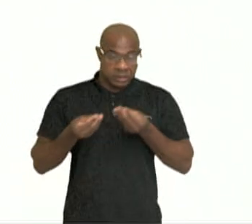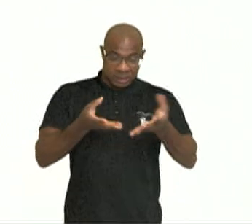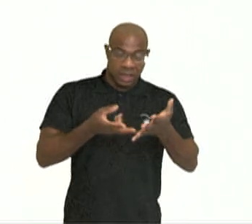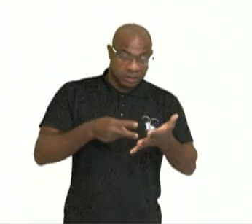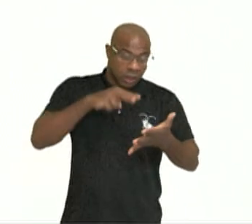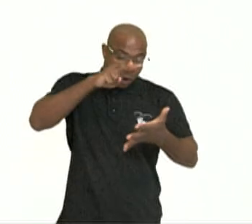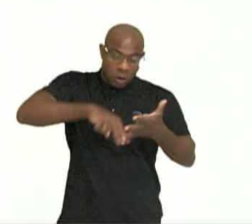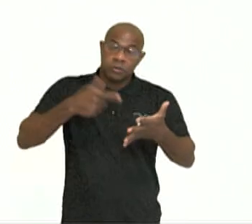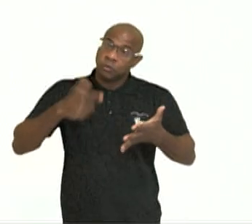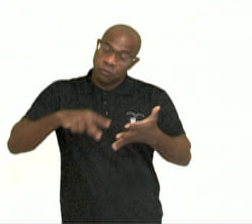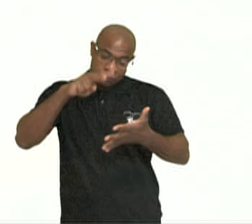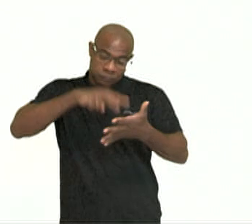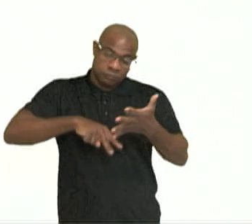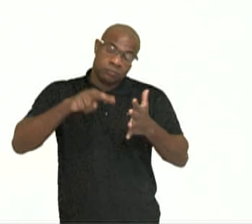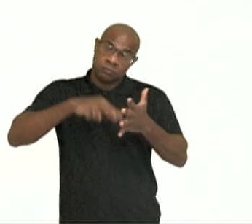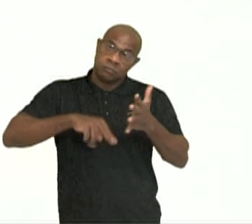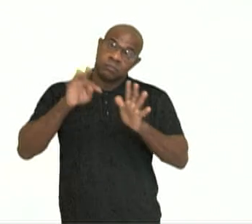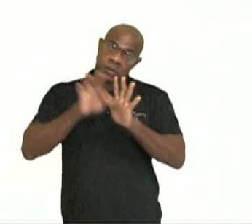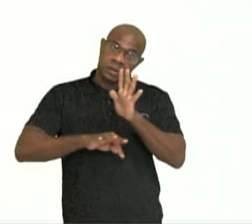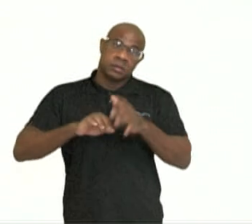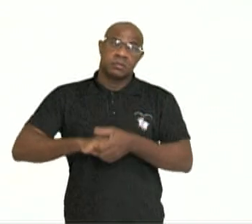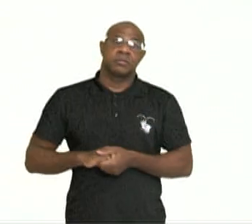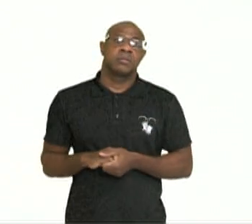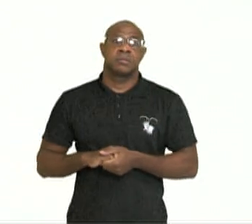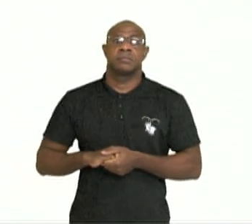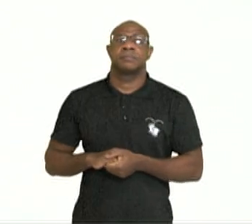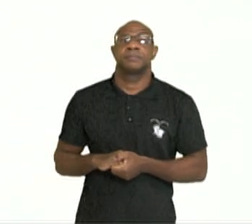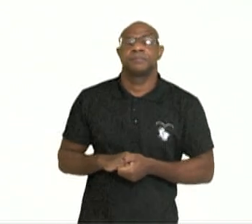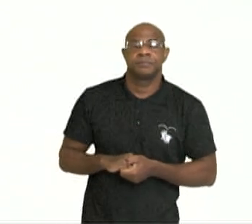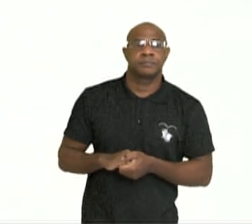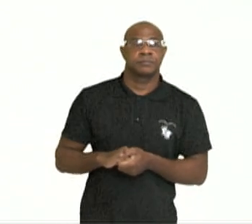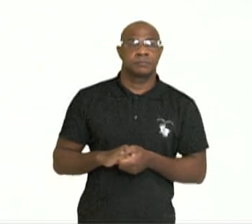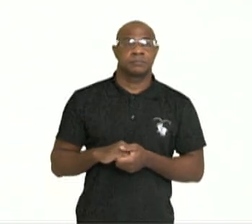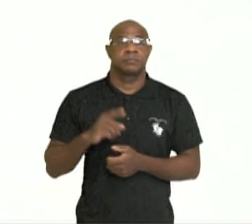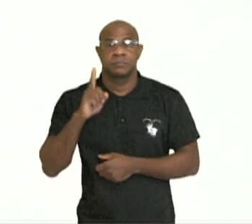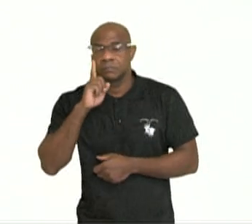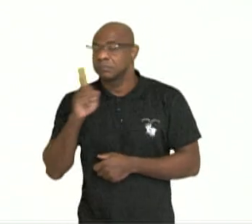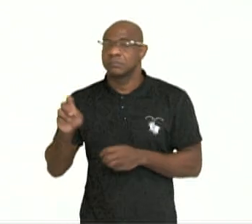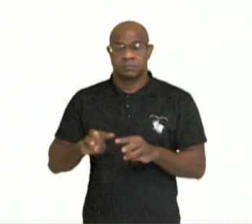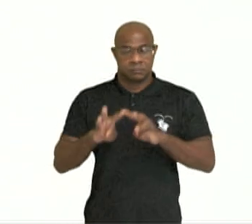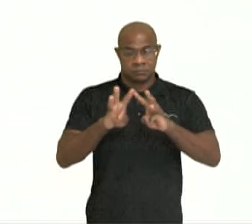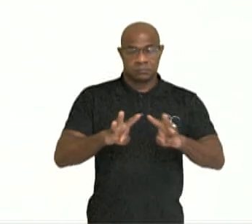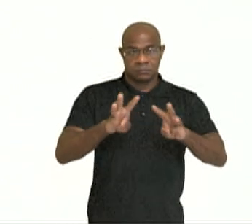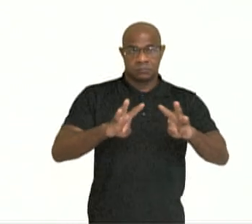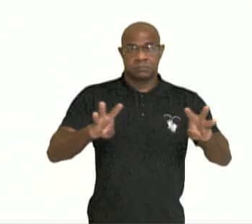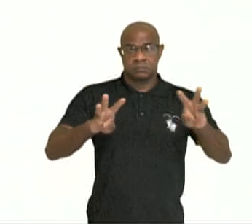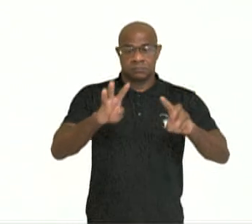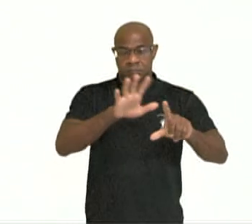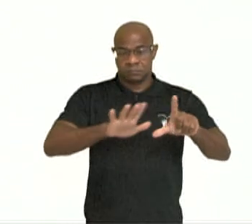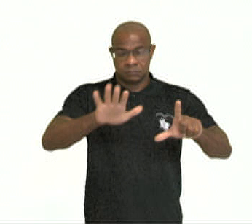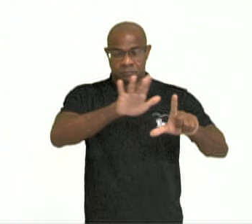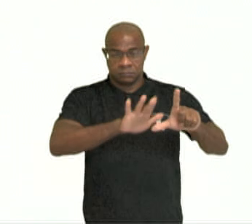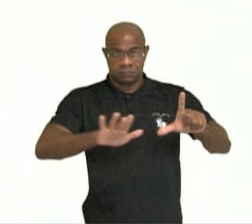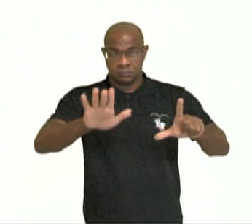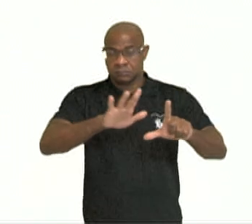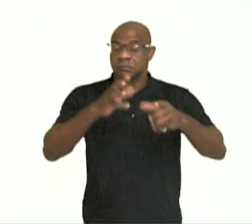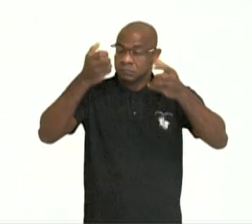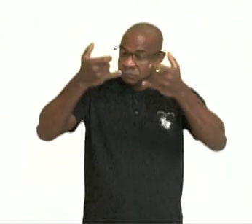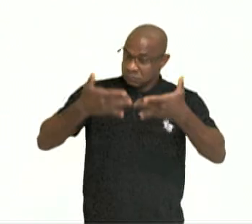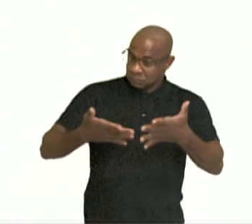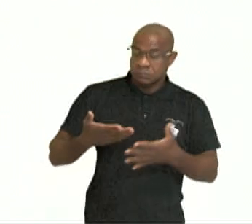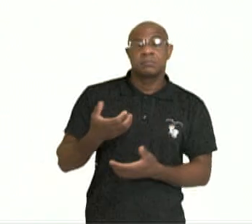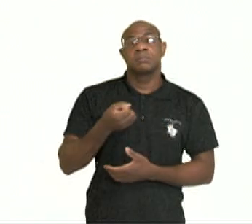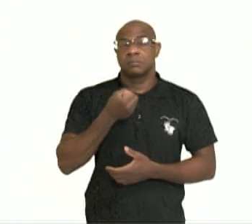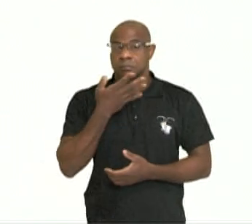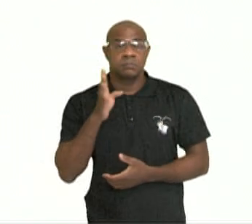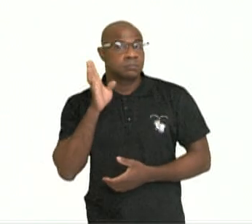Muito importante. A plataforma do Redação Paraná é uma plataforma bem legal, boa, ela é autoexplicativa, você